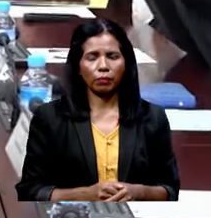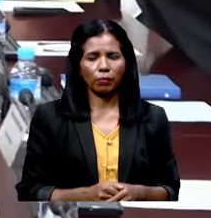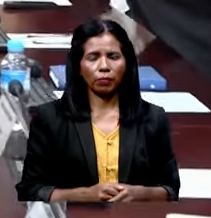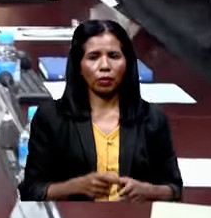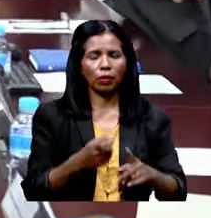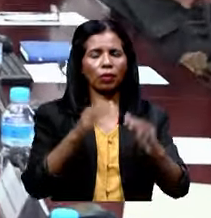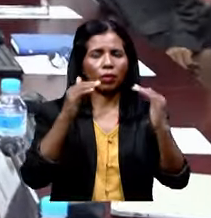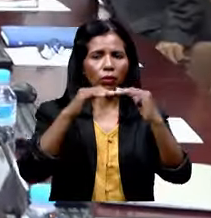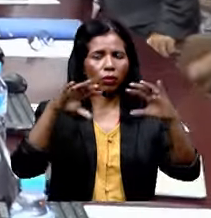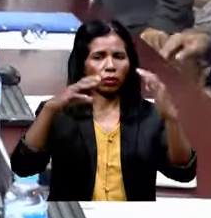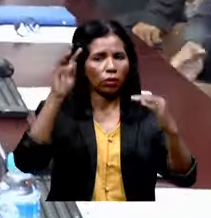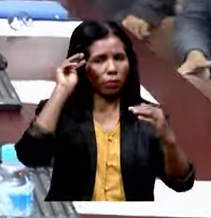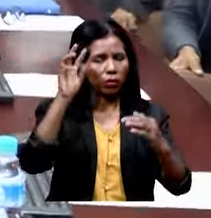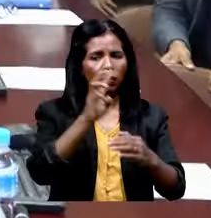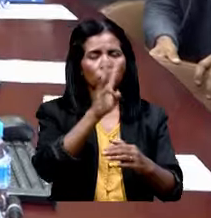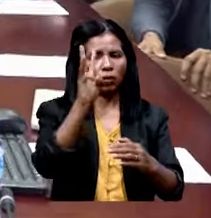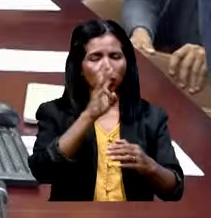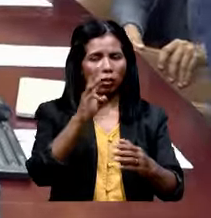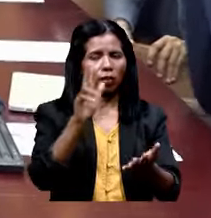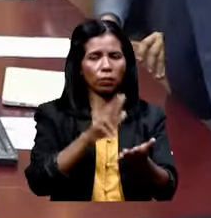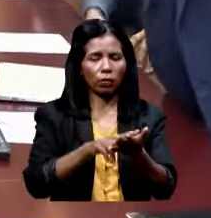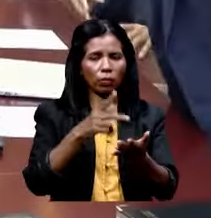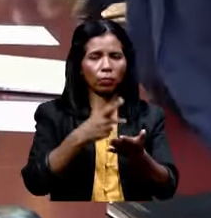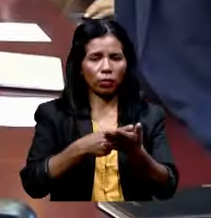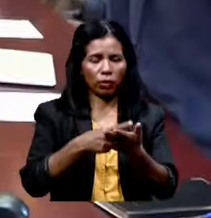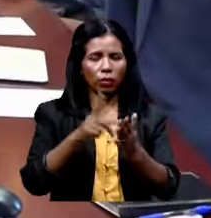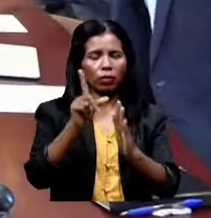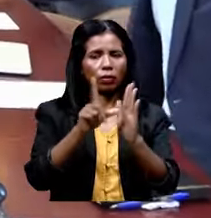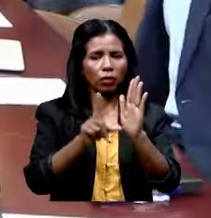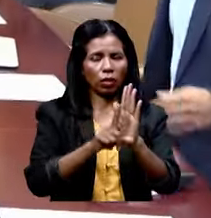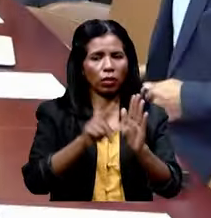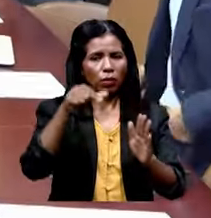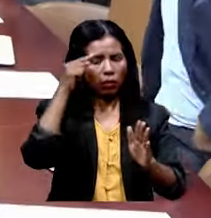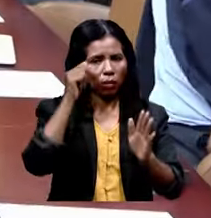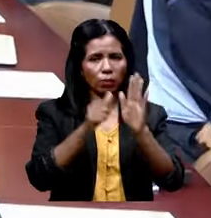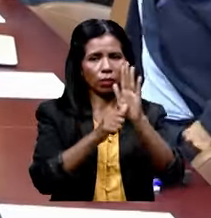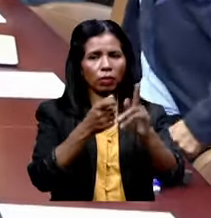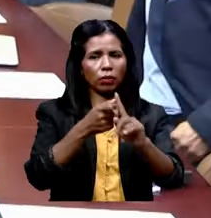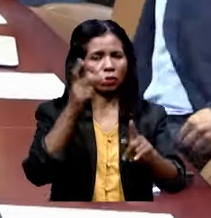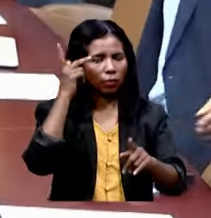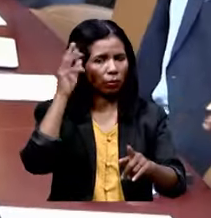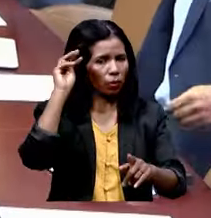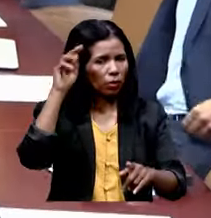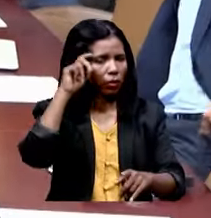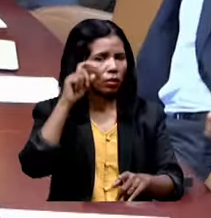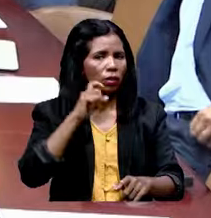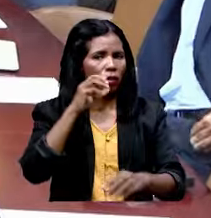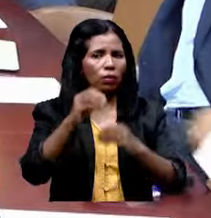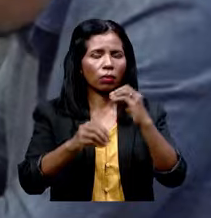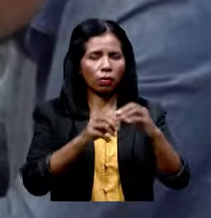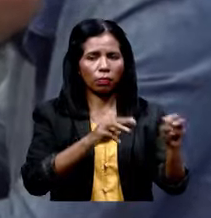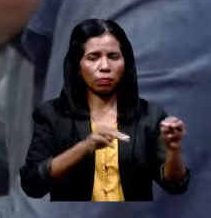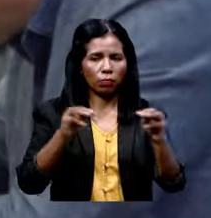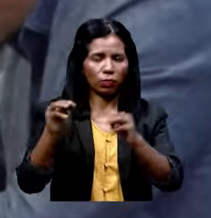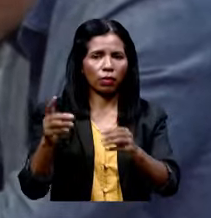Liusi reunião com o ministro Quartané aprova projeto de resolução governo, neve apresenta o primeiro-ministro Kairala Senana Guzmão, com a alteração da